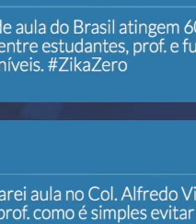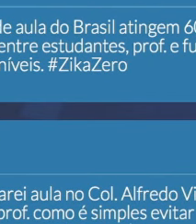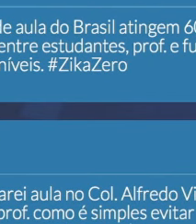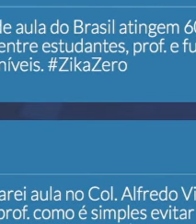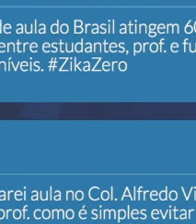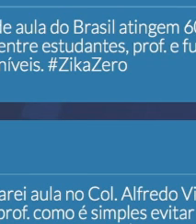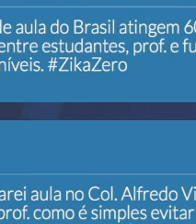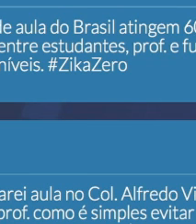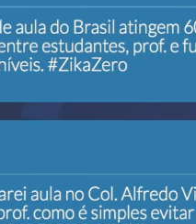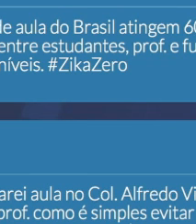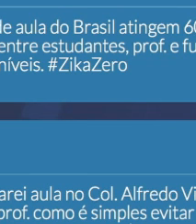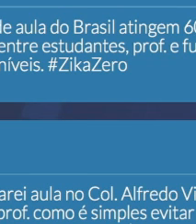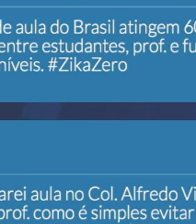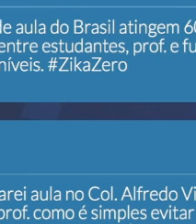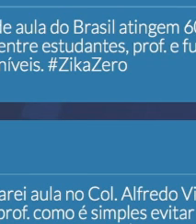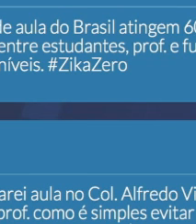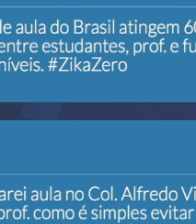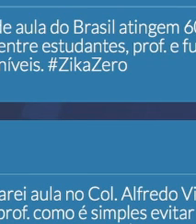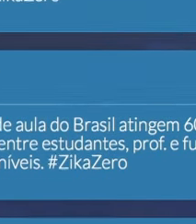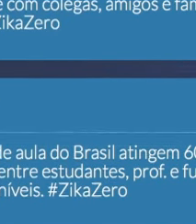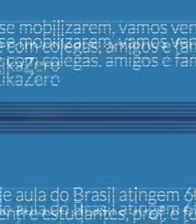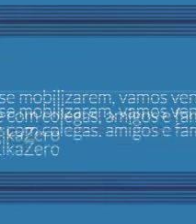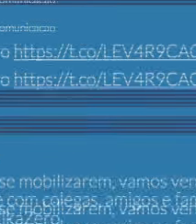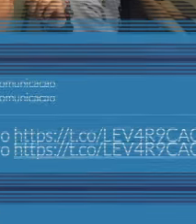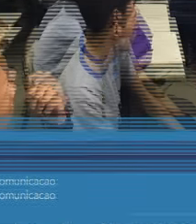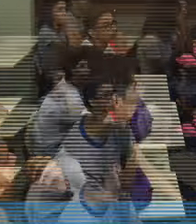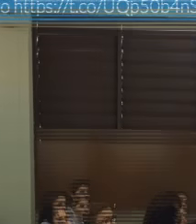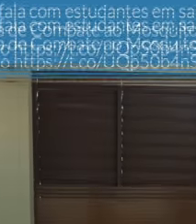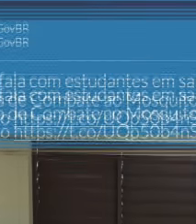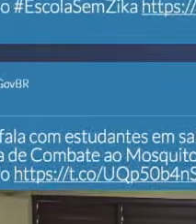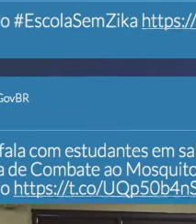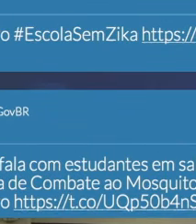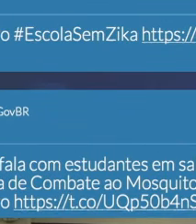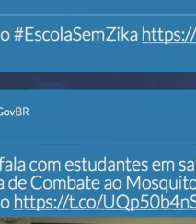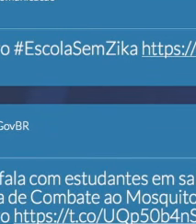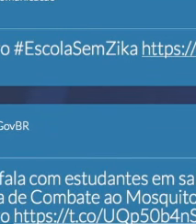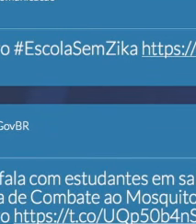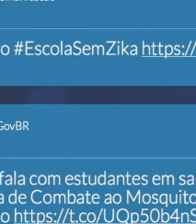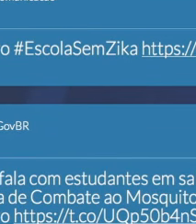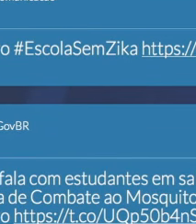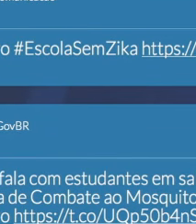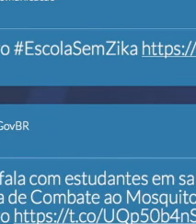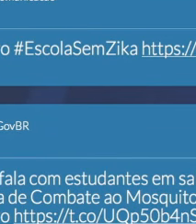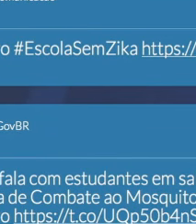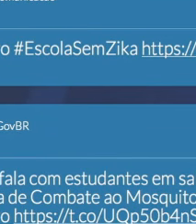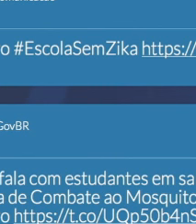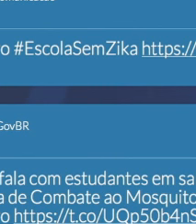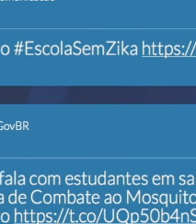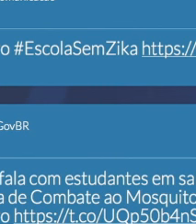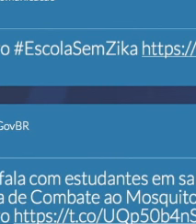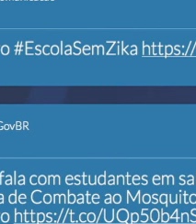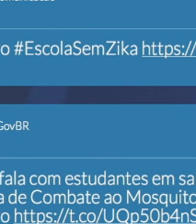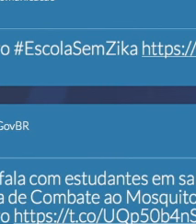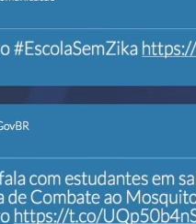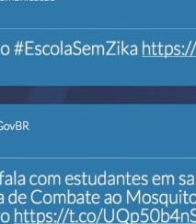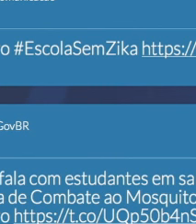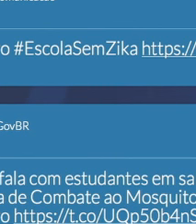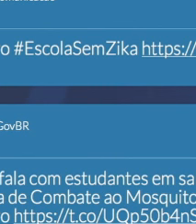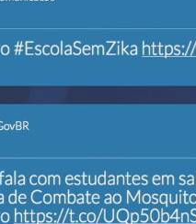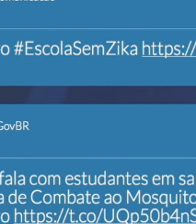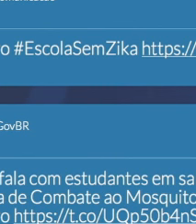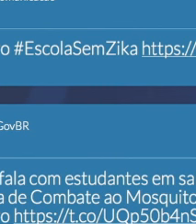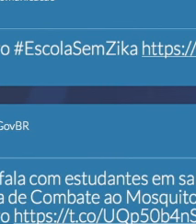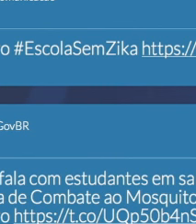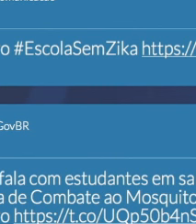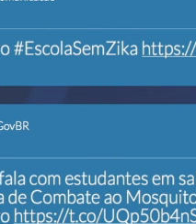uma mobilização de todos para acabar com o Zika vírus. A gente observa que a presidenta ressalta a